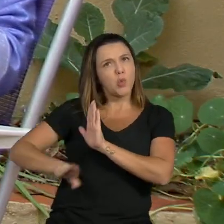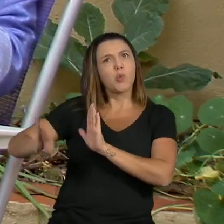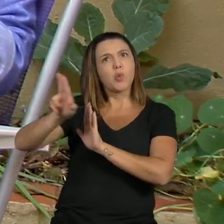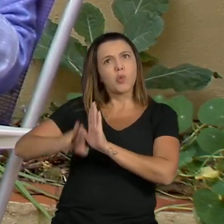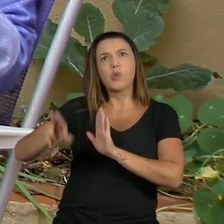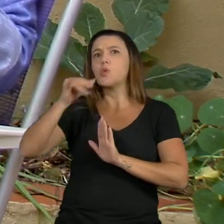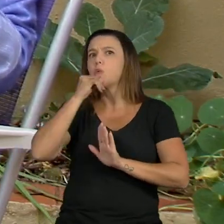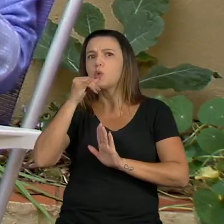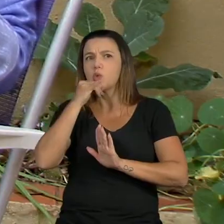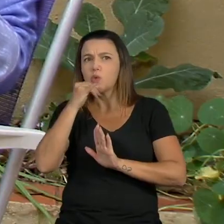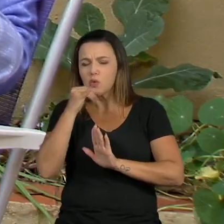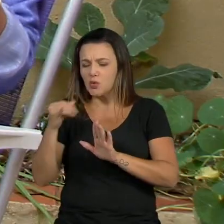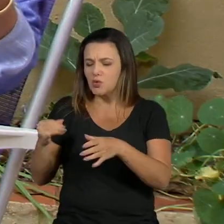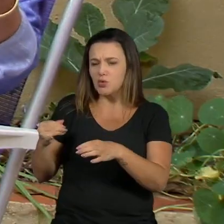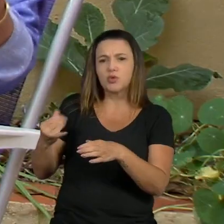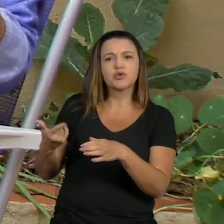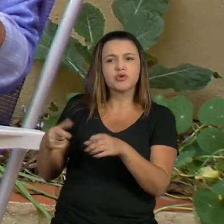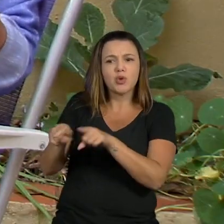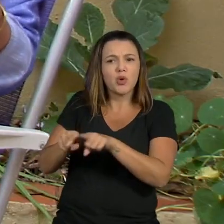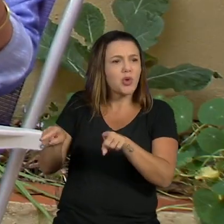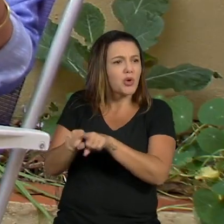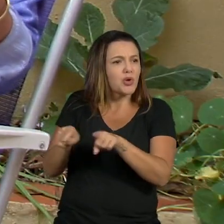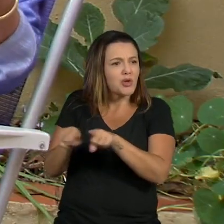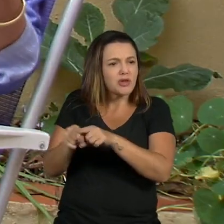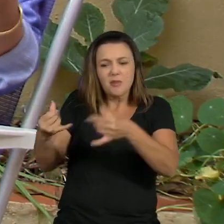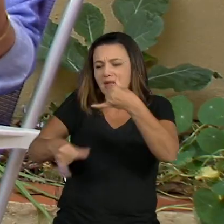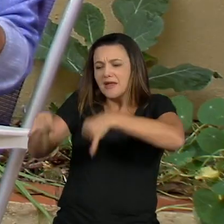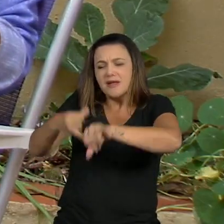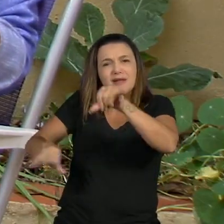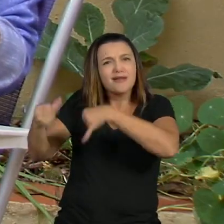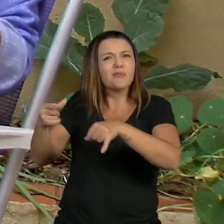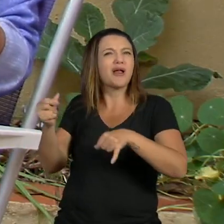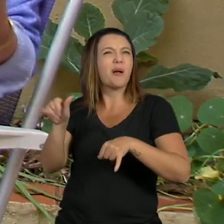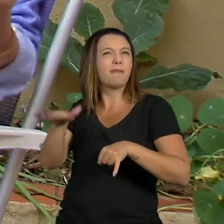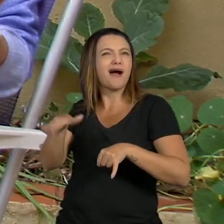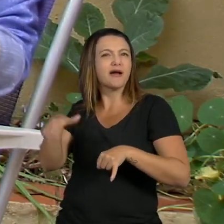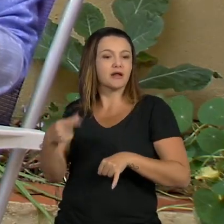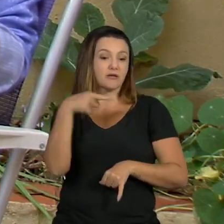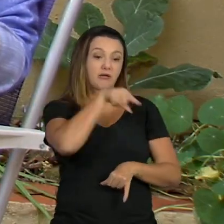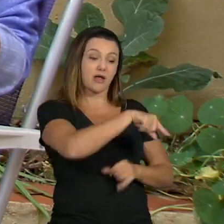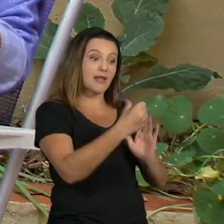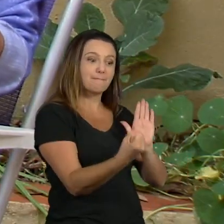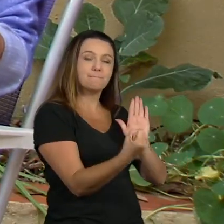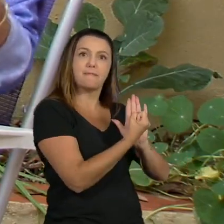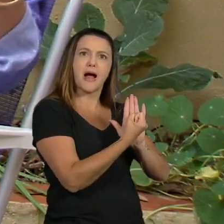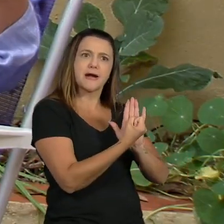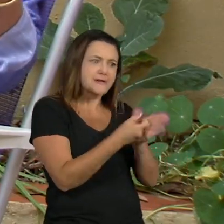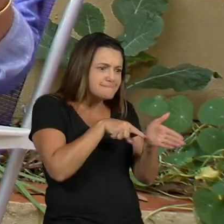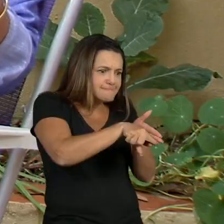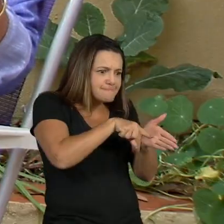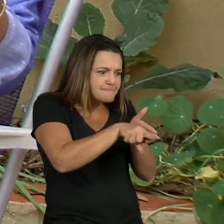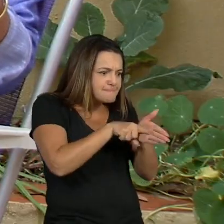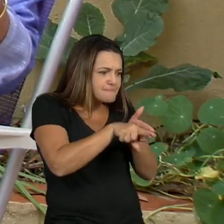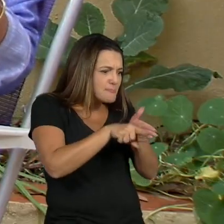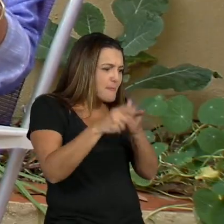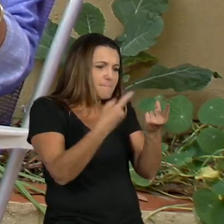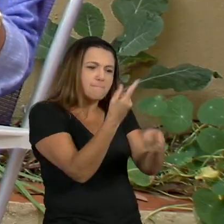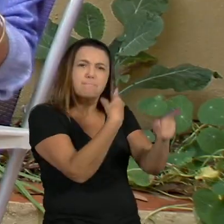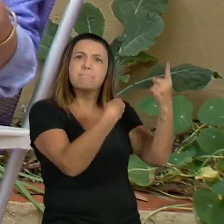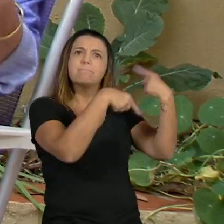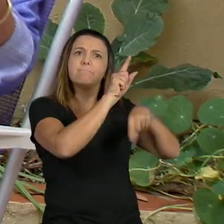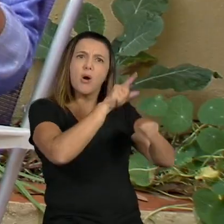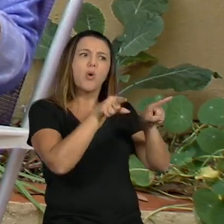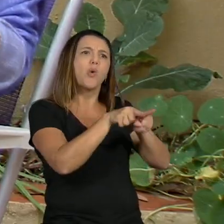um parabeno, que é super barato, e uma outra marca que usou todo o investimento para investir em inovação e criar conservantes